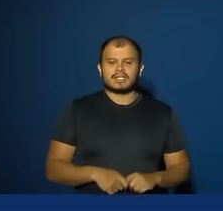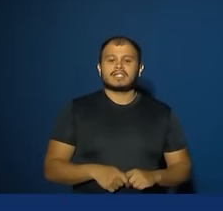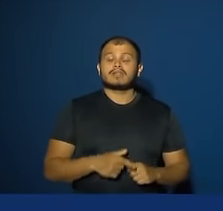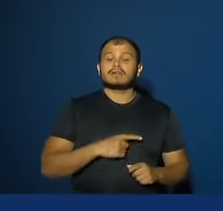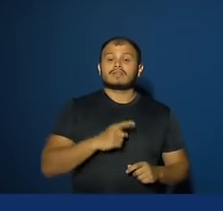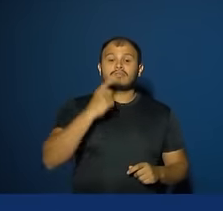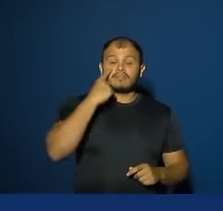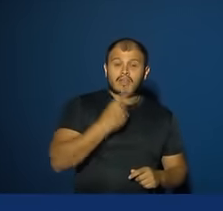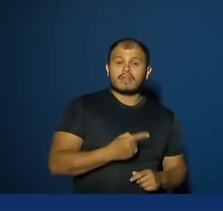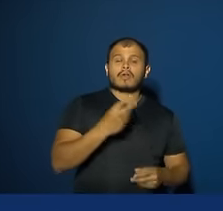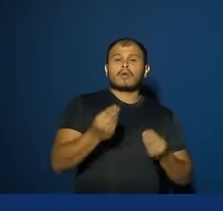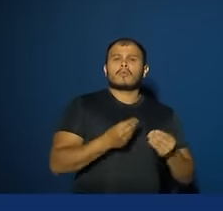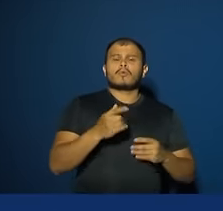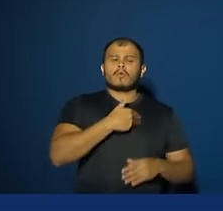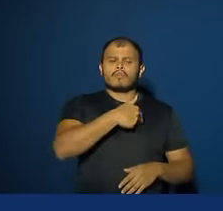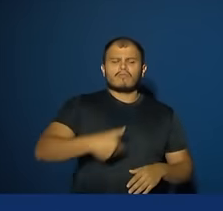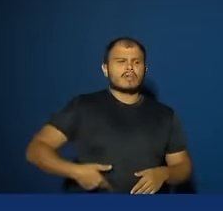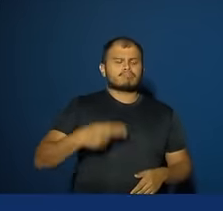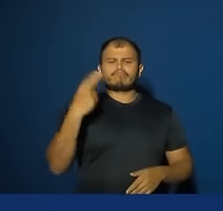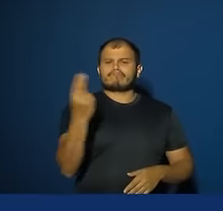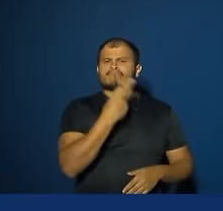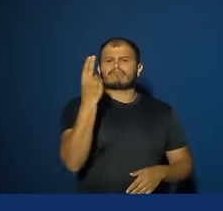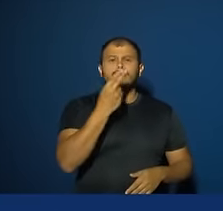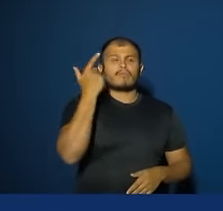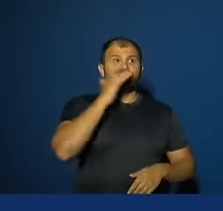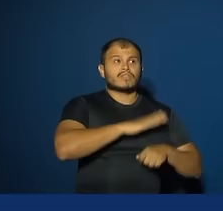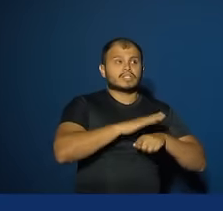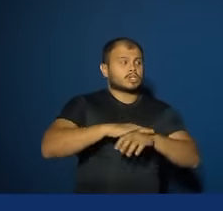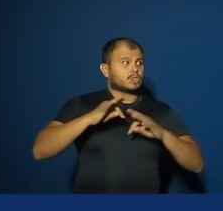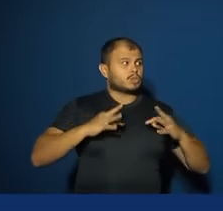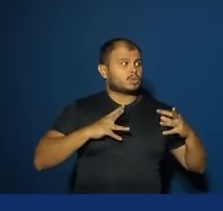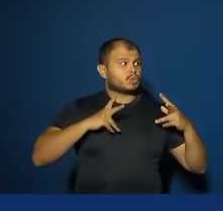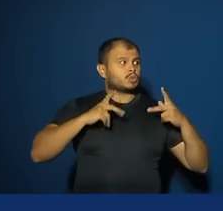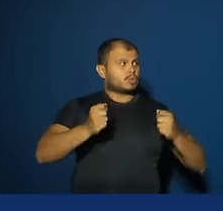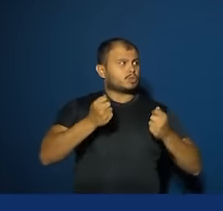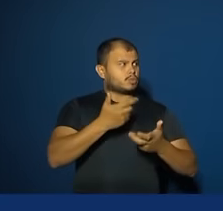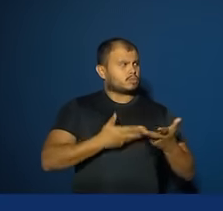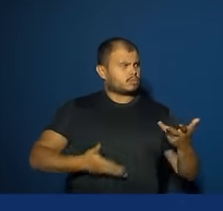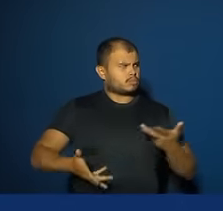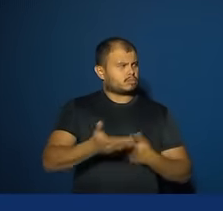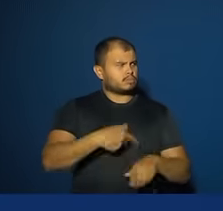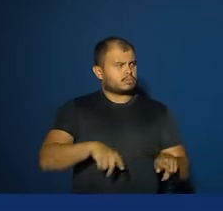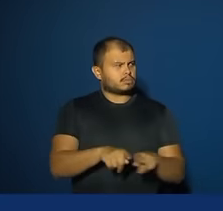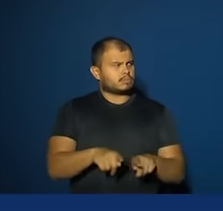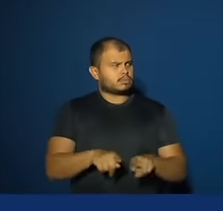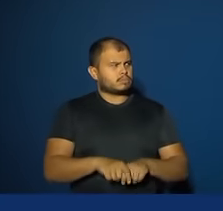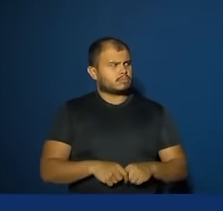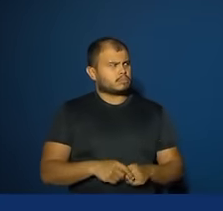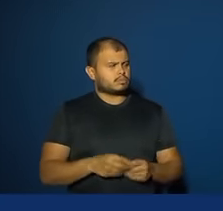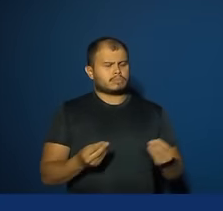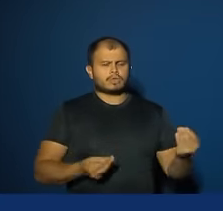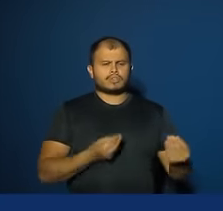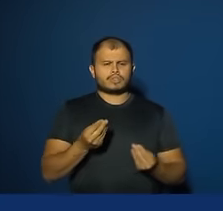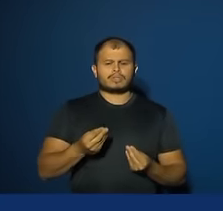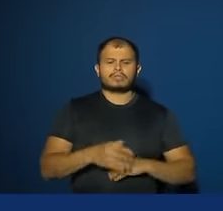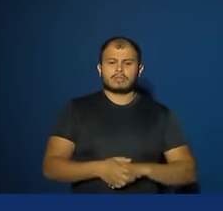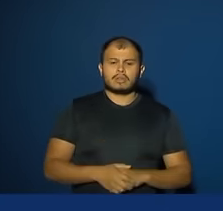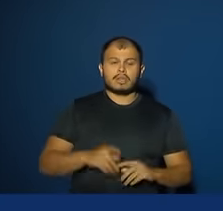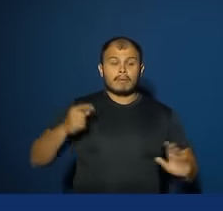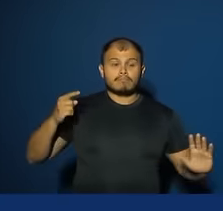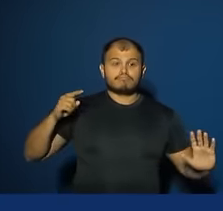Quando você diz o governo não tem condições políticas de fazer tudo você tá se referindo a uma